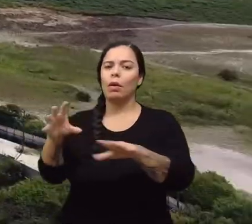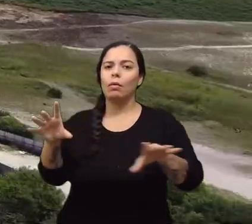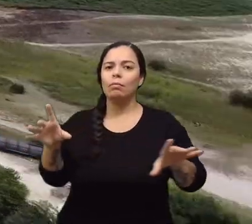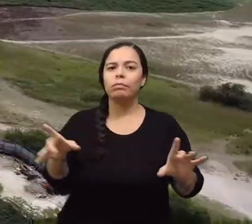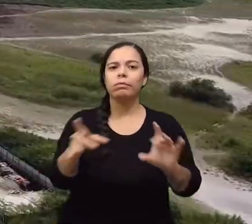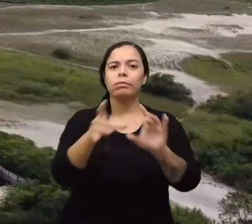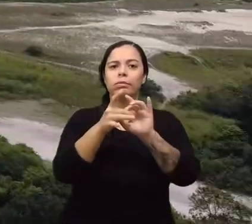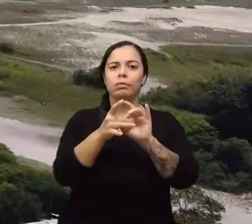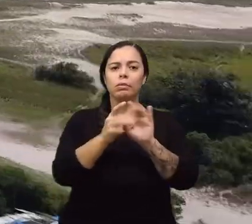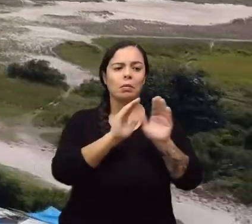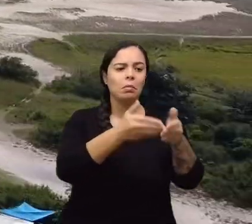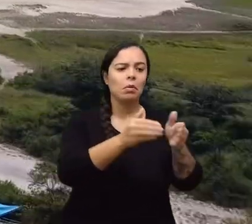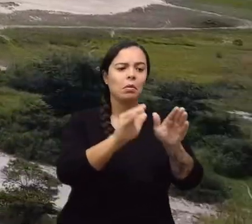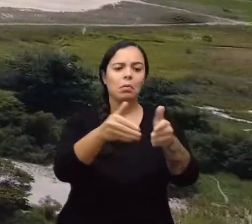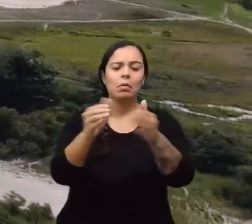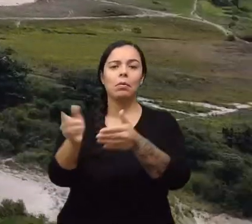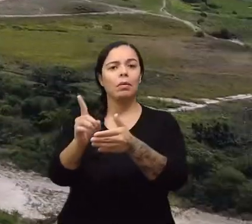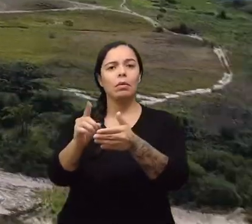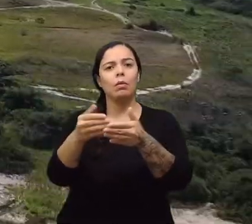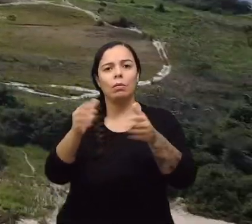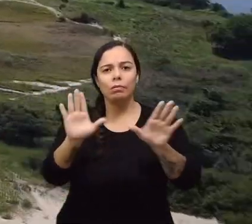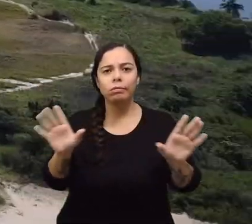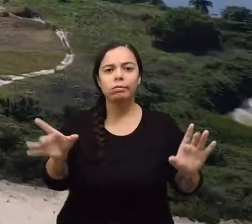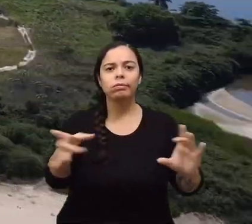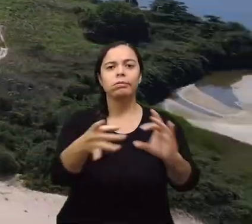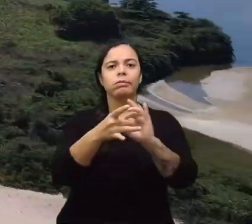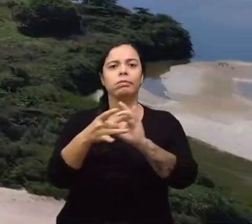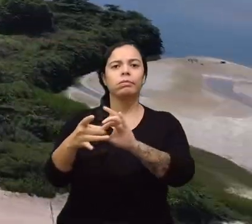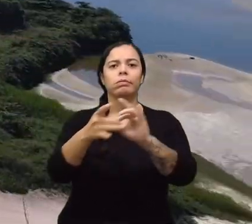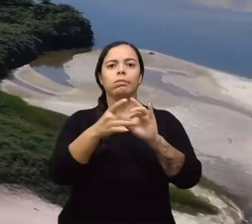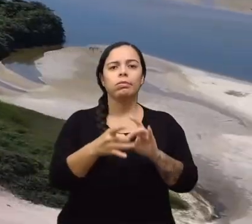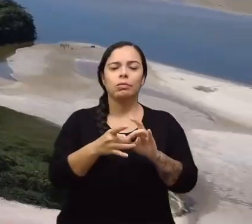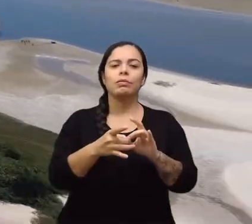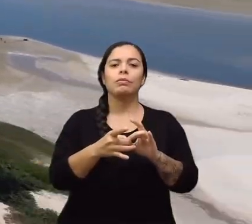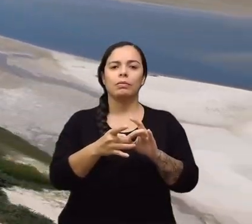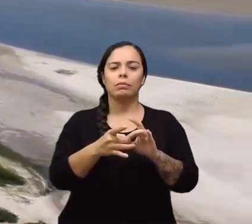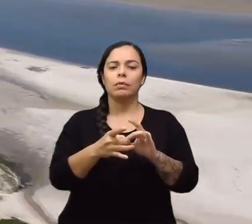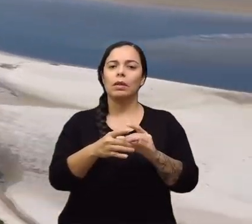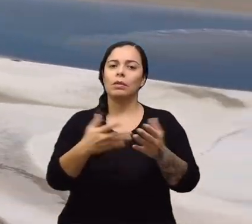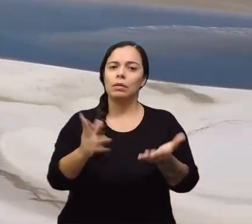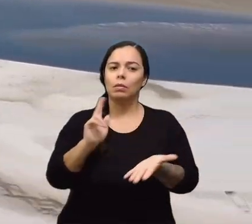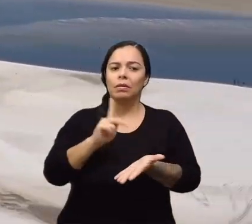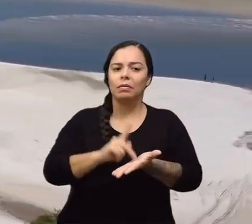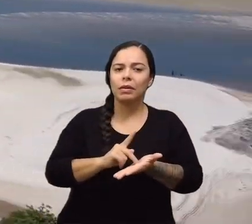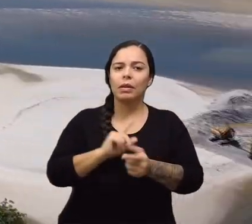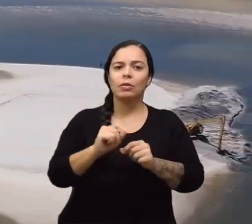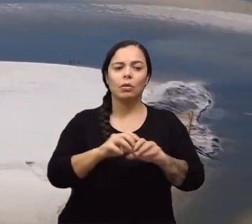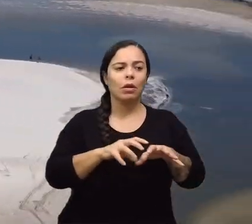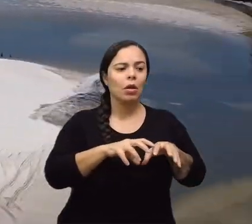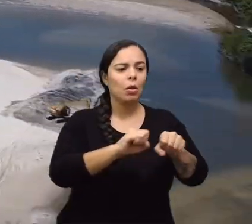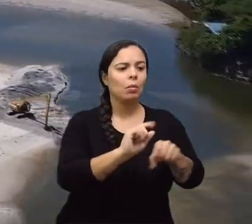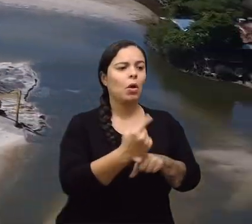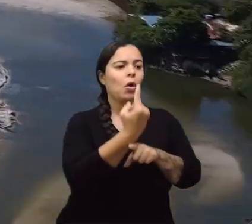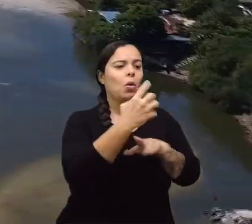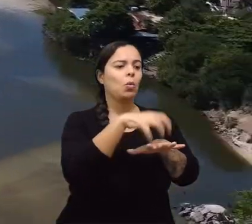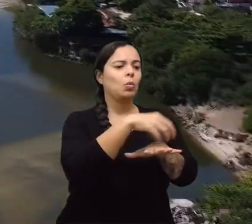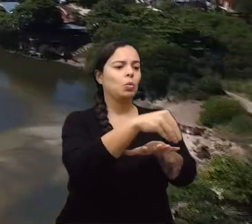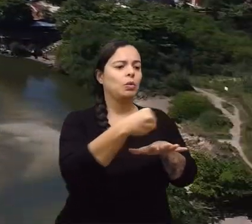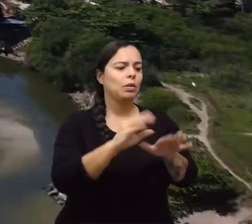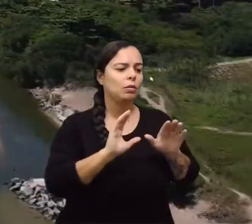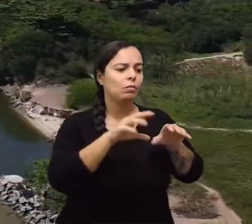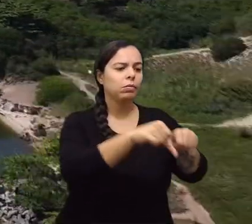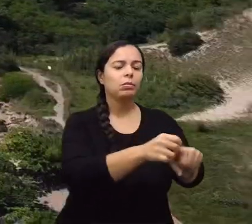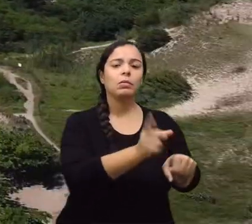estão isolados, nem no espaço, nem no tempo, né? Na realidade, você não tem a ocupação de um sítio isolado, né? Você